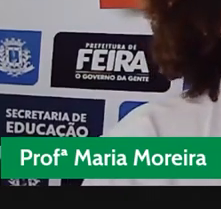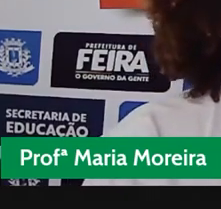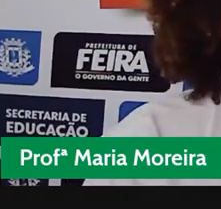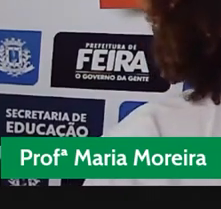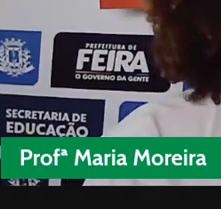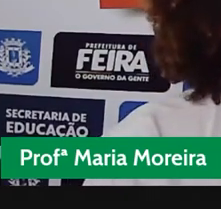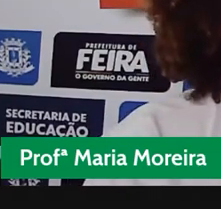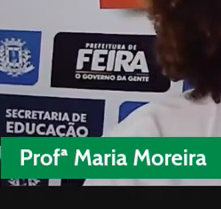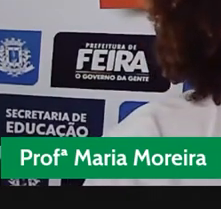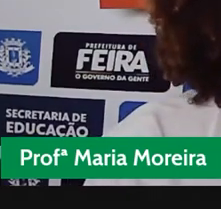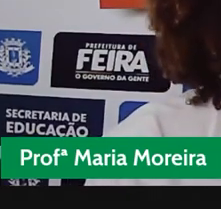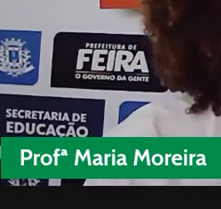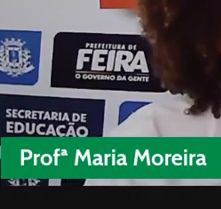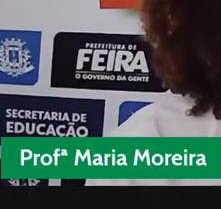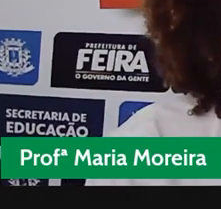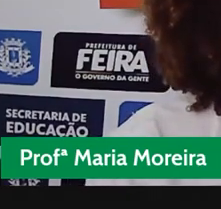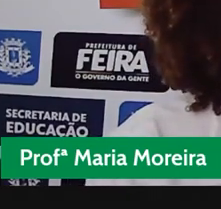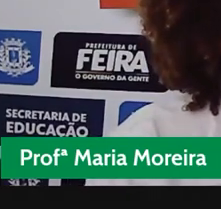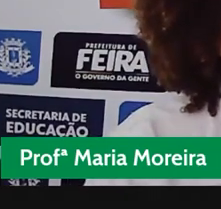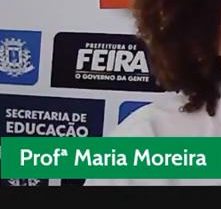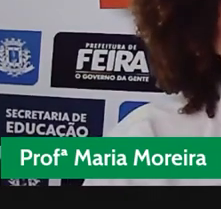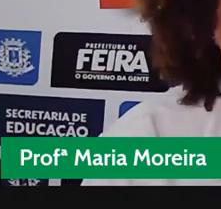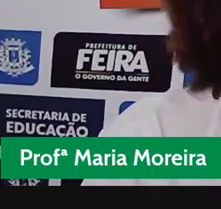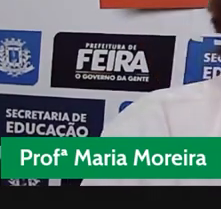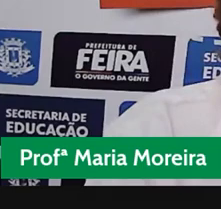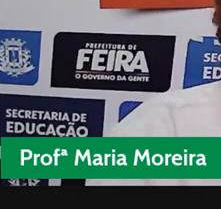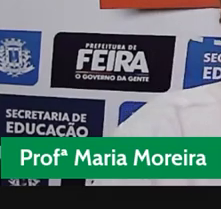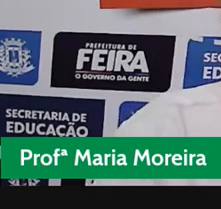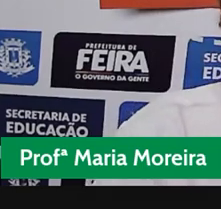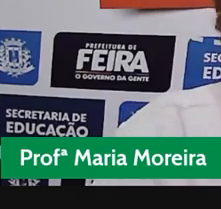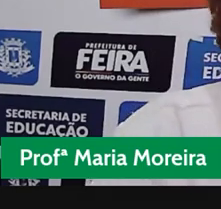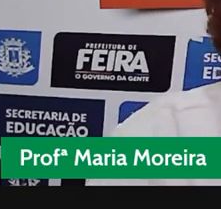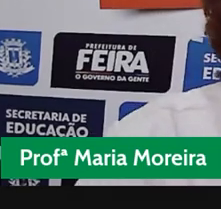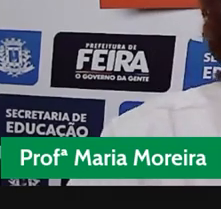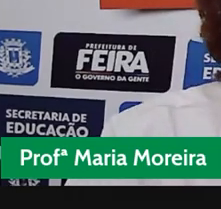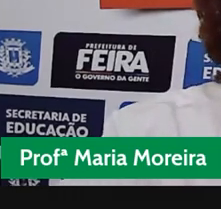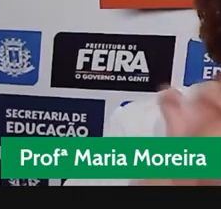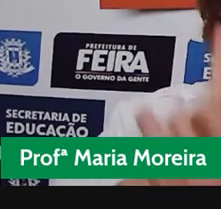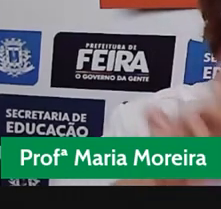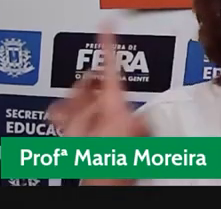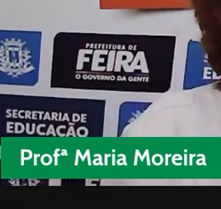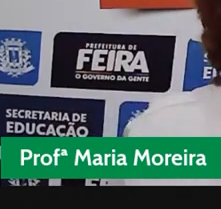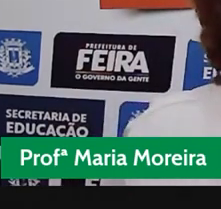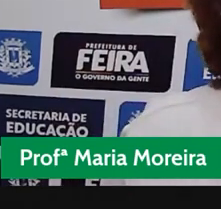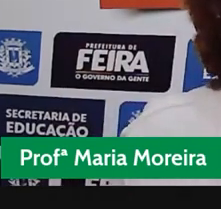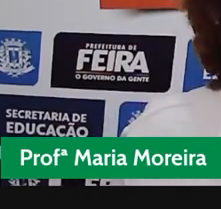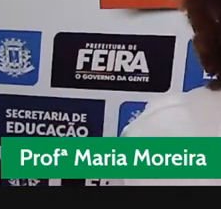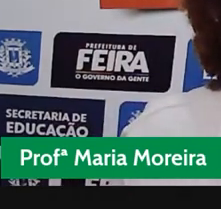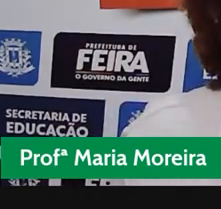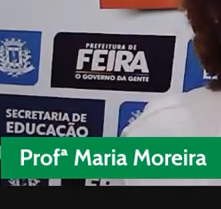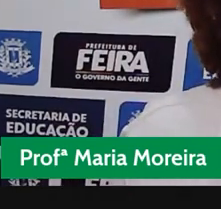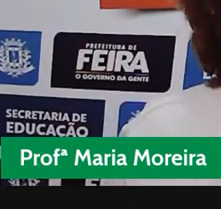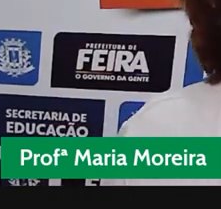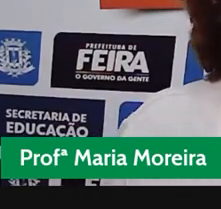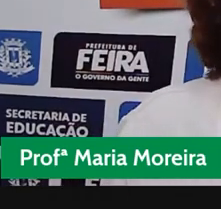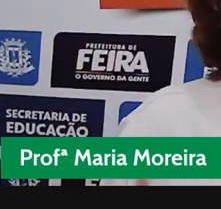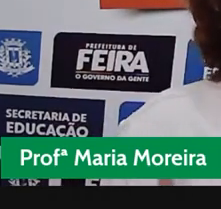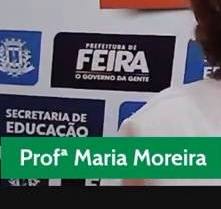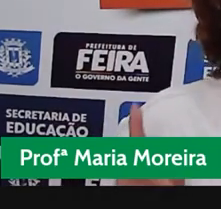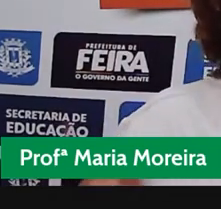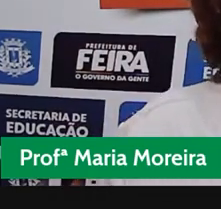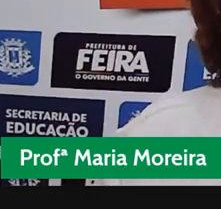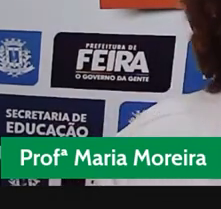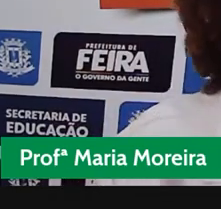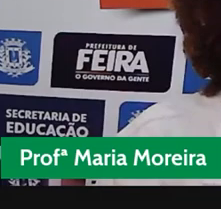nossa próxima aula fica comemorada porque aqui tudo é motivo para festa nossa saúde número 150 vamos aí na contagem regressiva viu